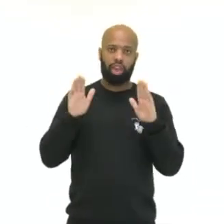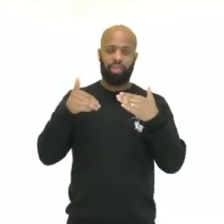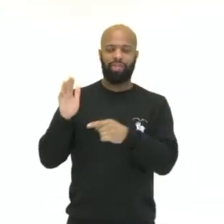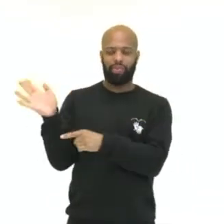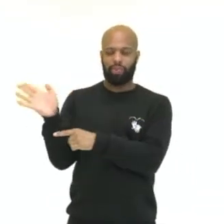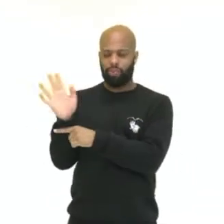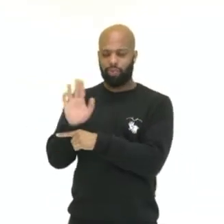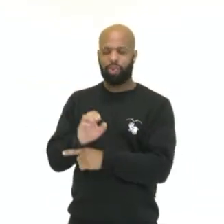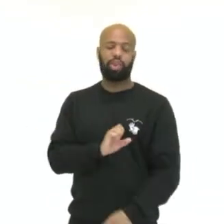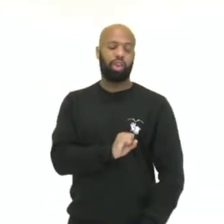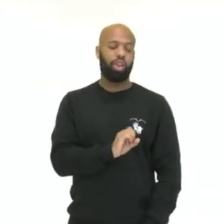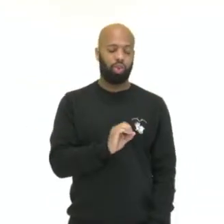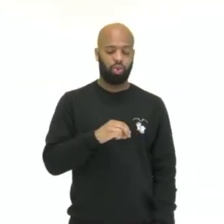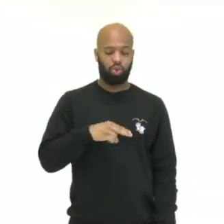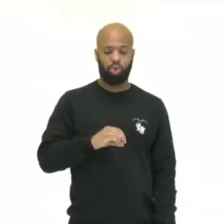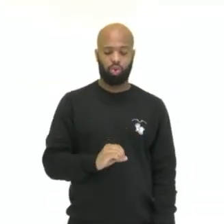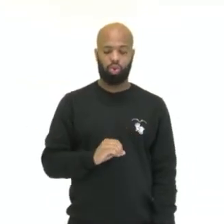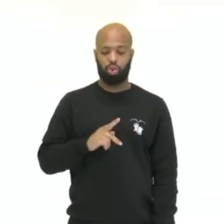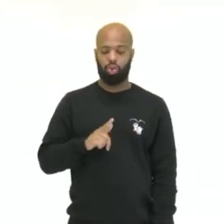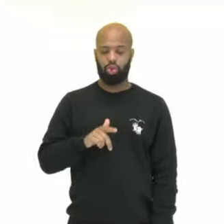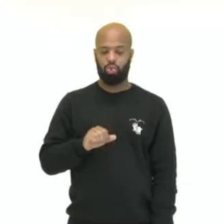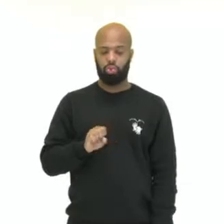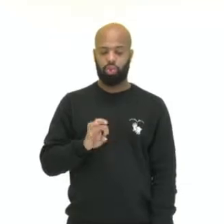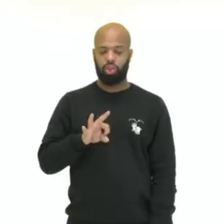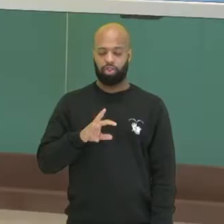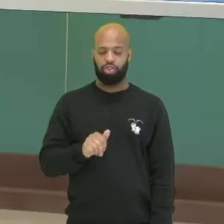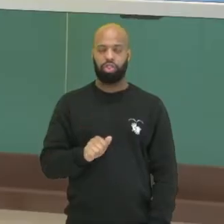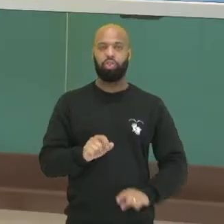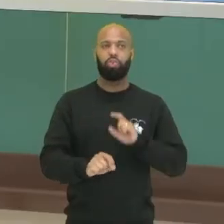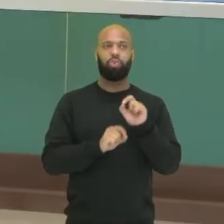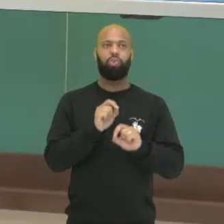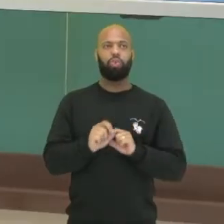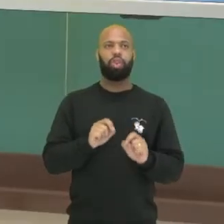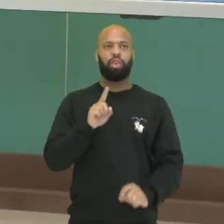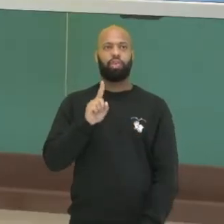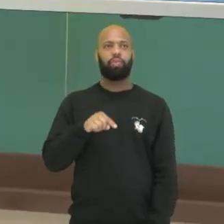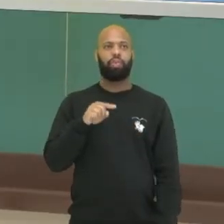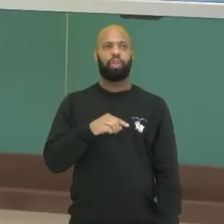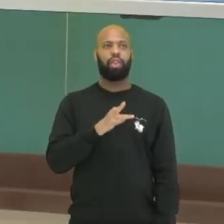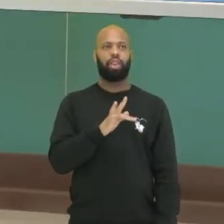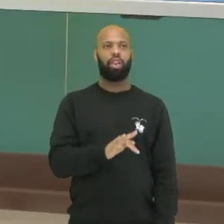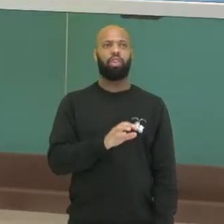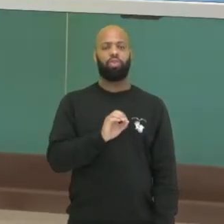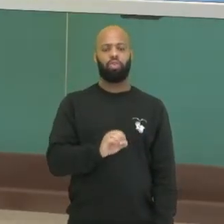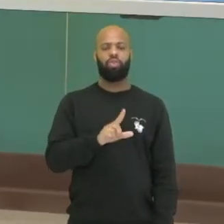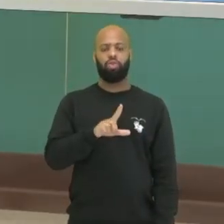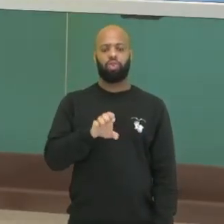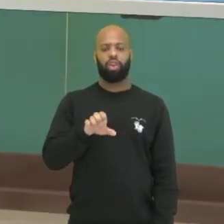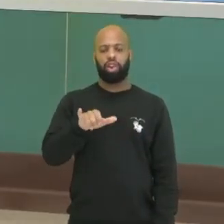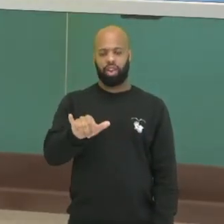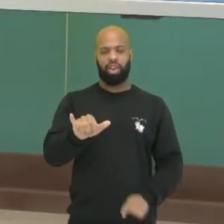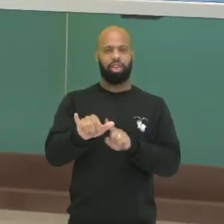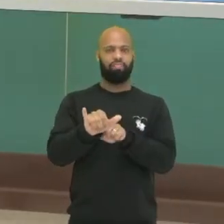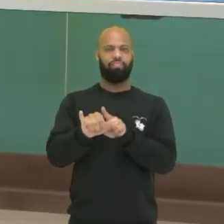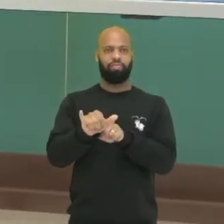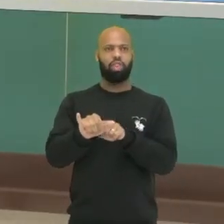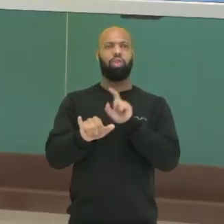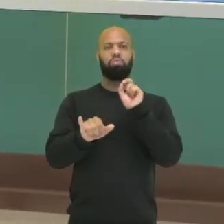sonoplastia aparece bastante no que é conhecido como Foley. Gente, o que é uma história com